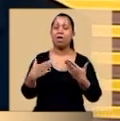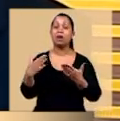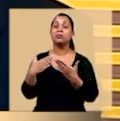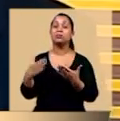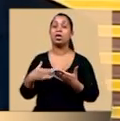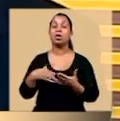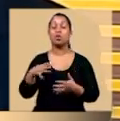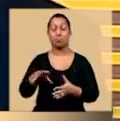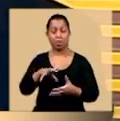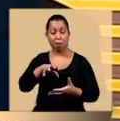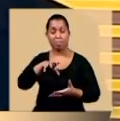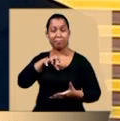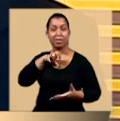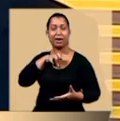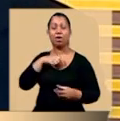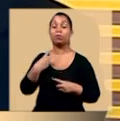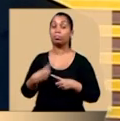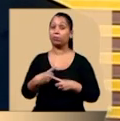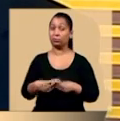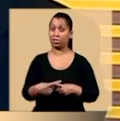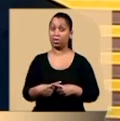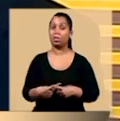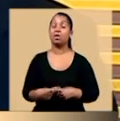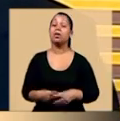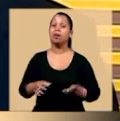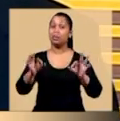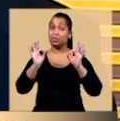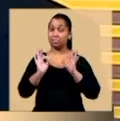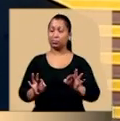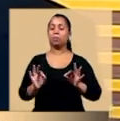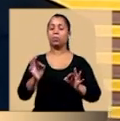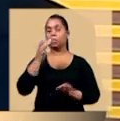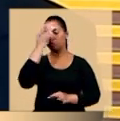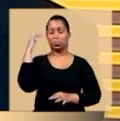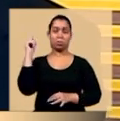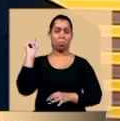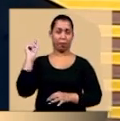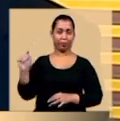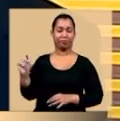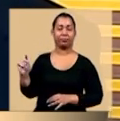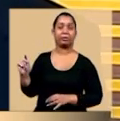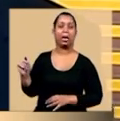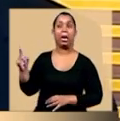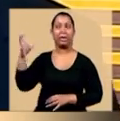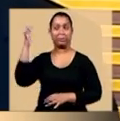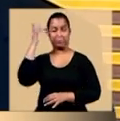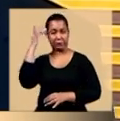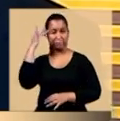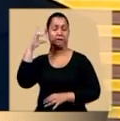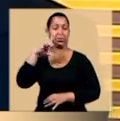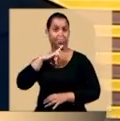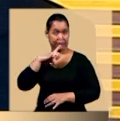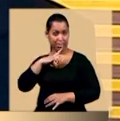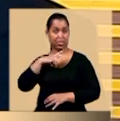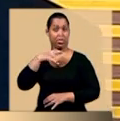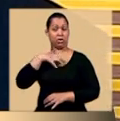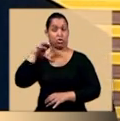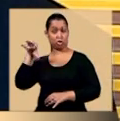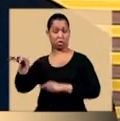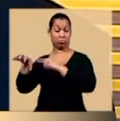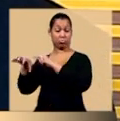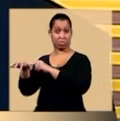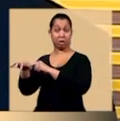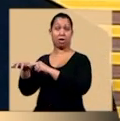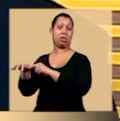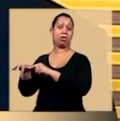eu gravo uma conversa, porque exatamente pelo fato do assediador ele ter